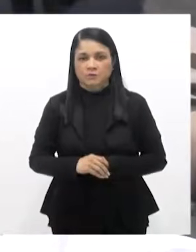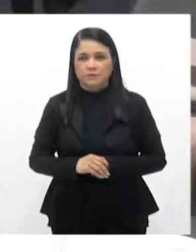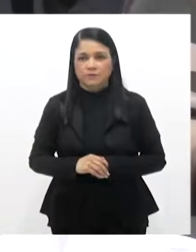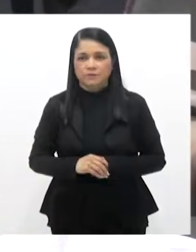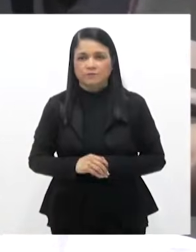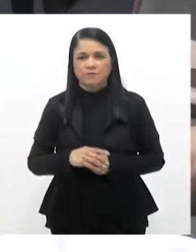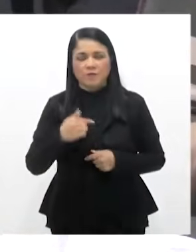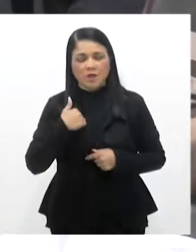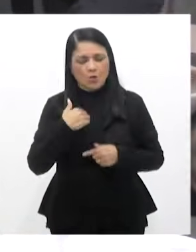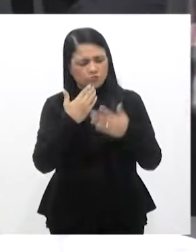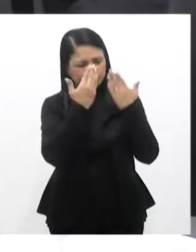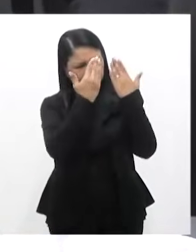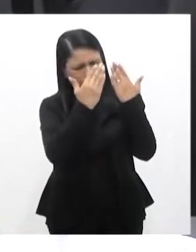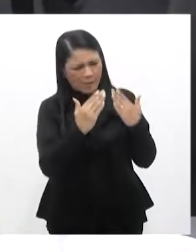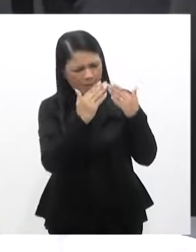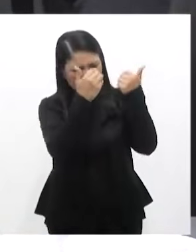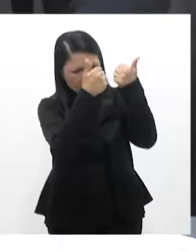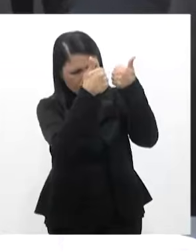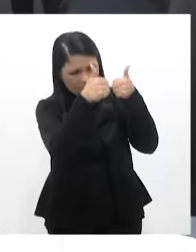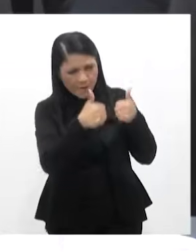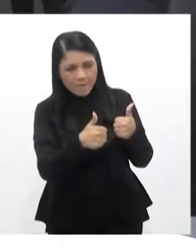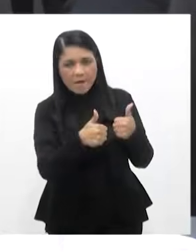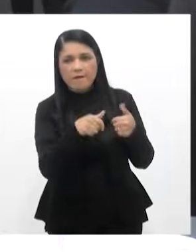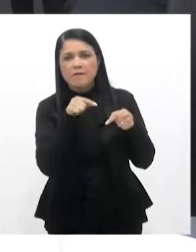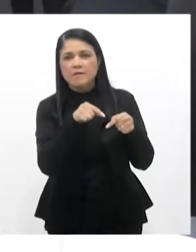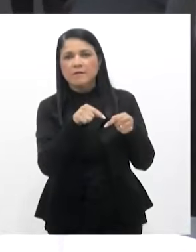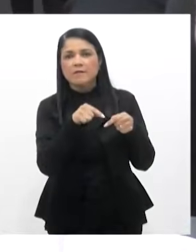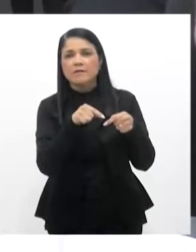Eu analisei